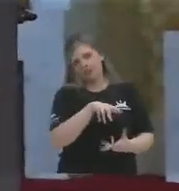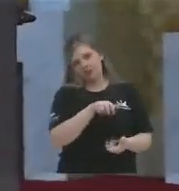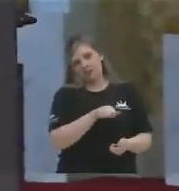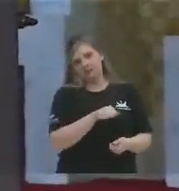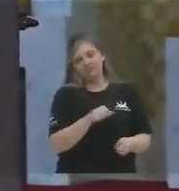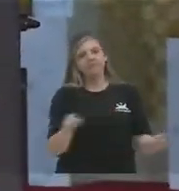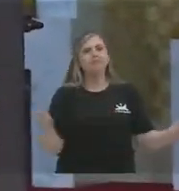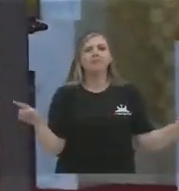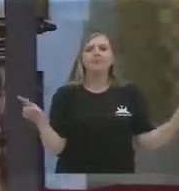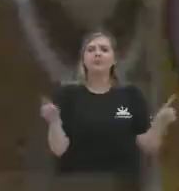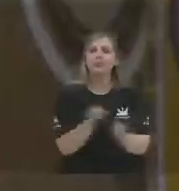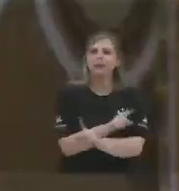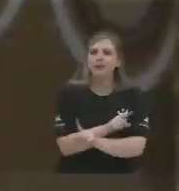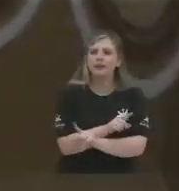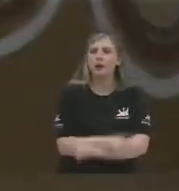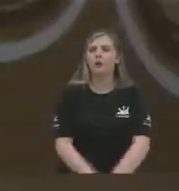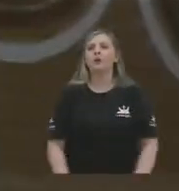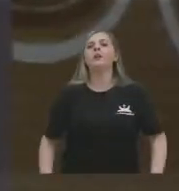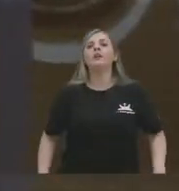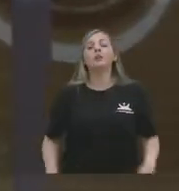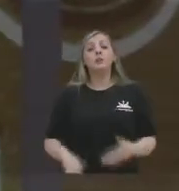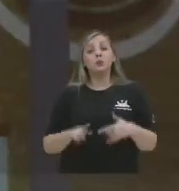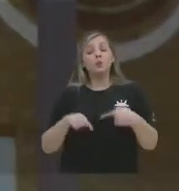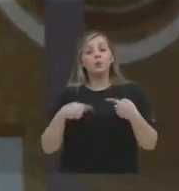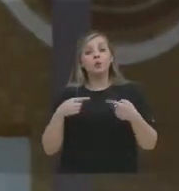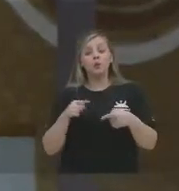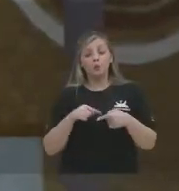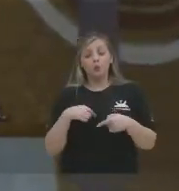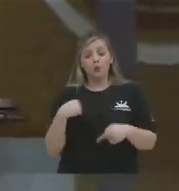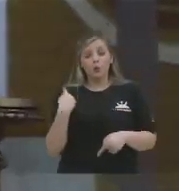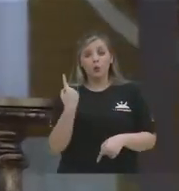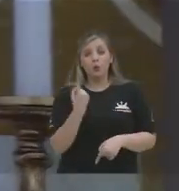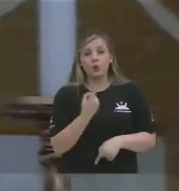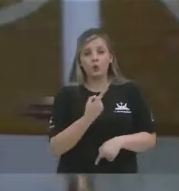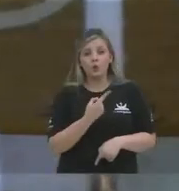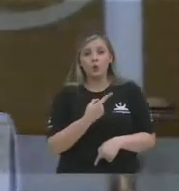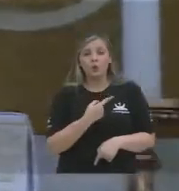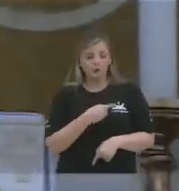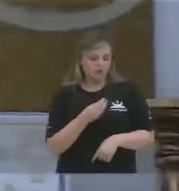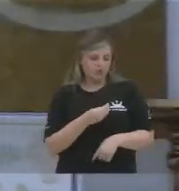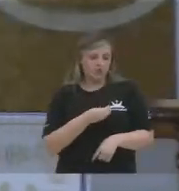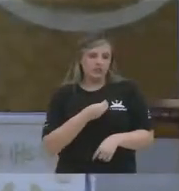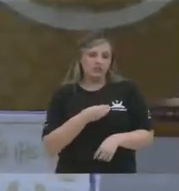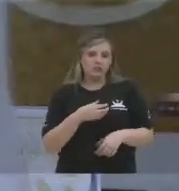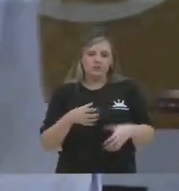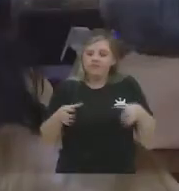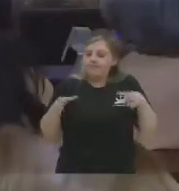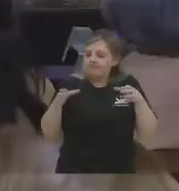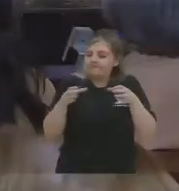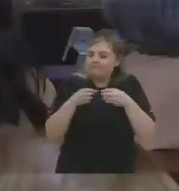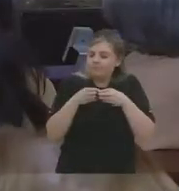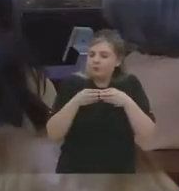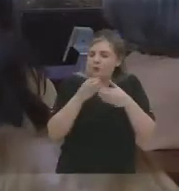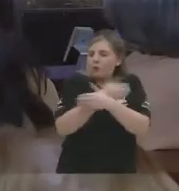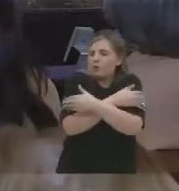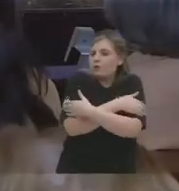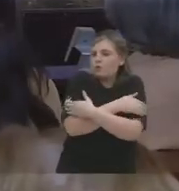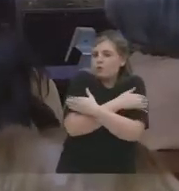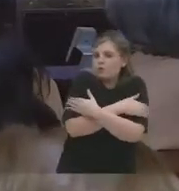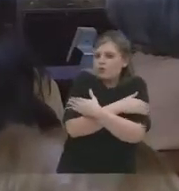Não. Nós estamos envolvidos pelo amor de Deus. Nós somos frutos do amor de Deus.